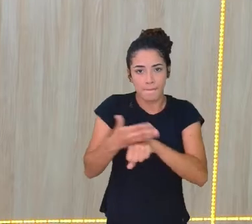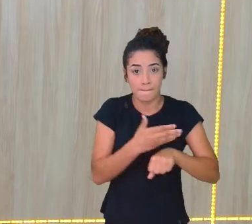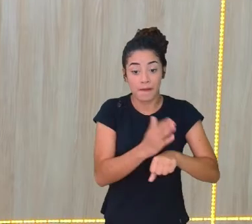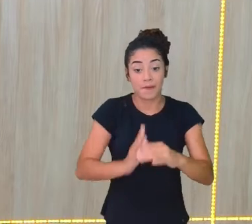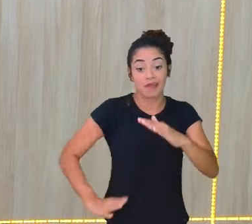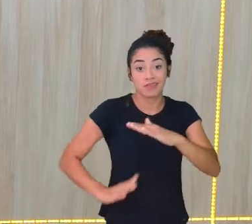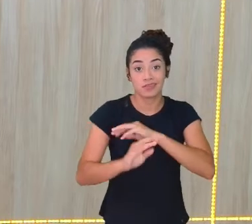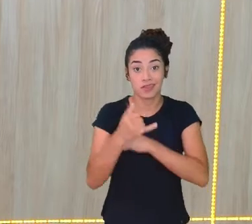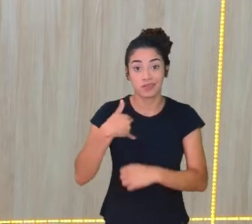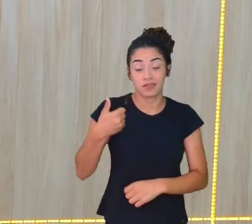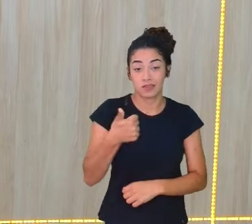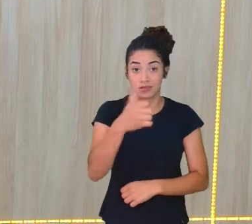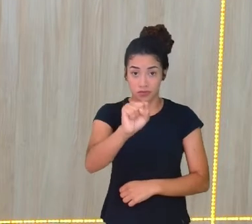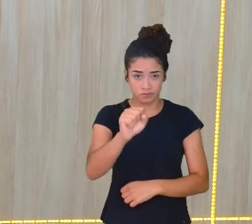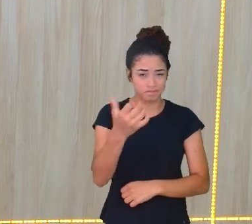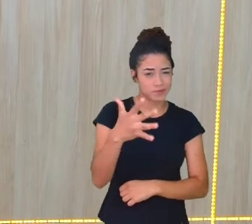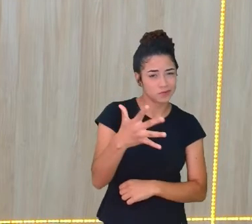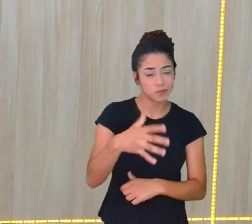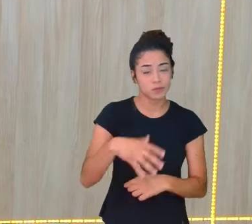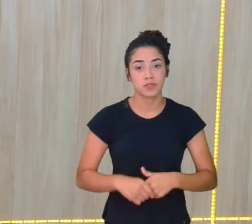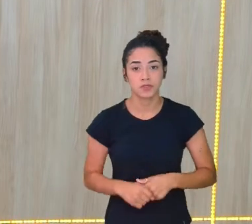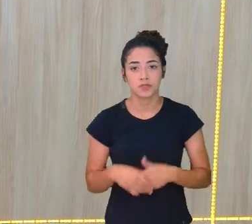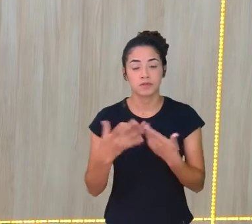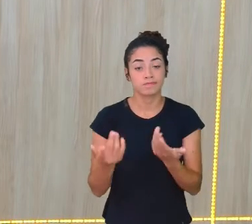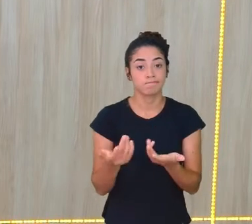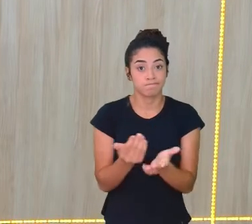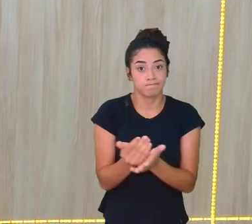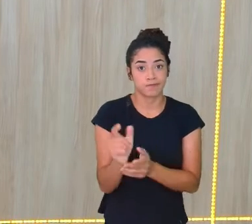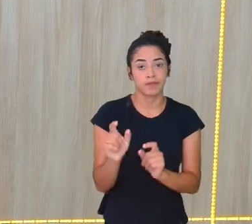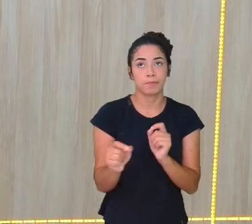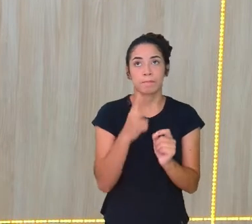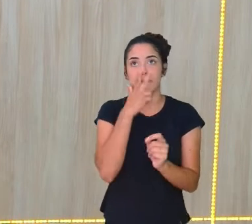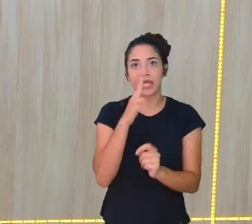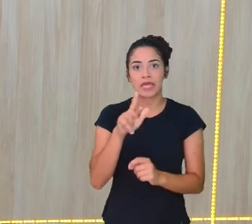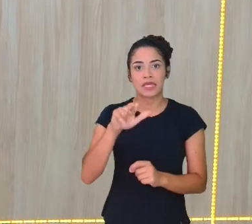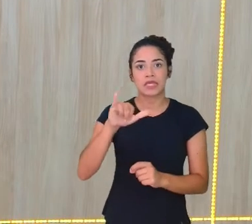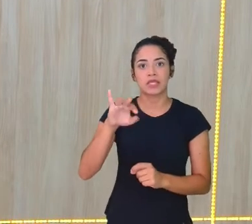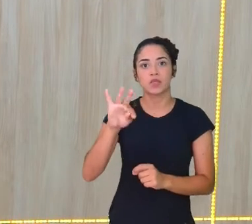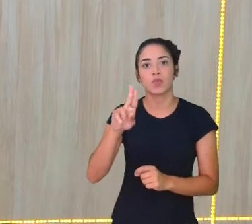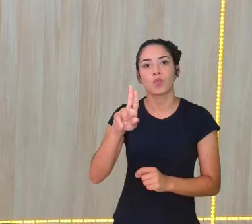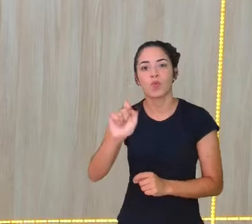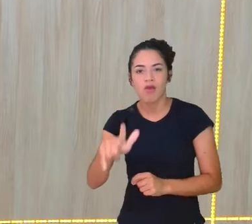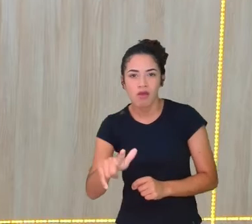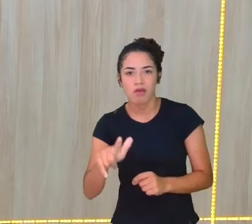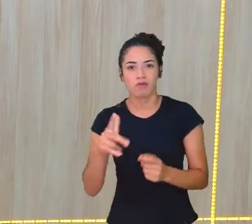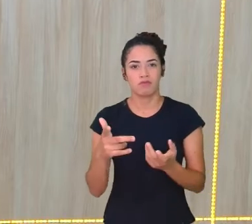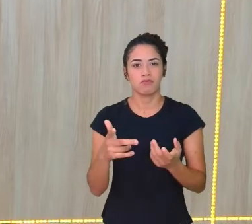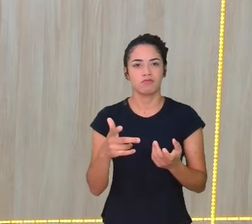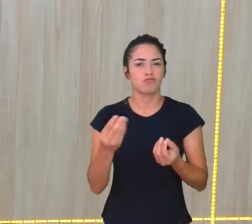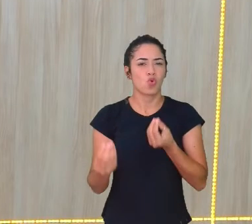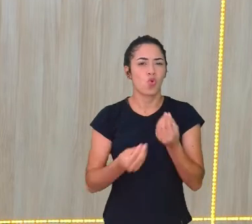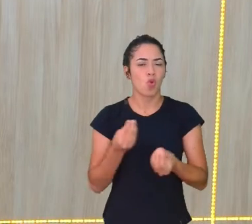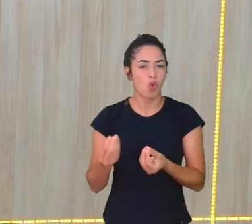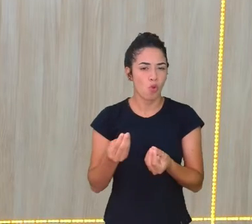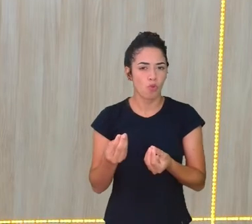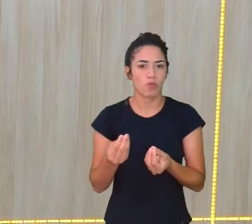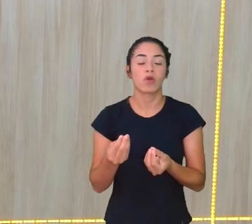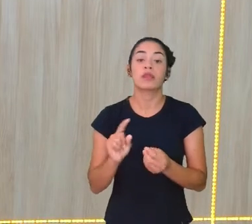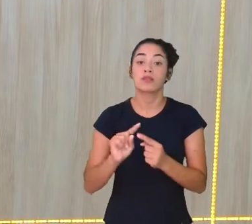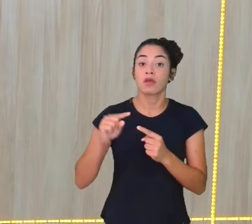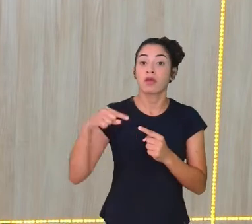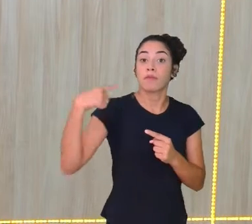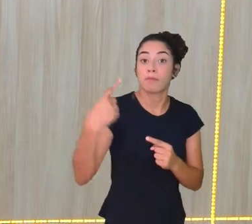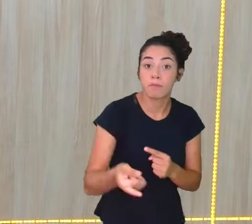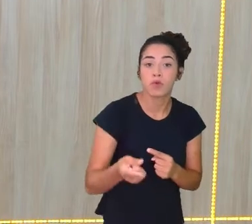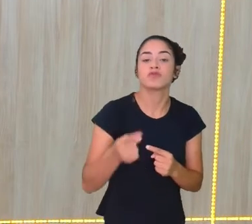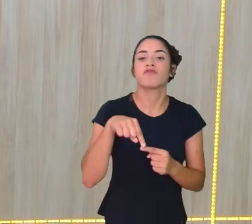aos 18 anos aproximadamente, quando faziam um ritual de passagem. Passando por esse ritual de passagem,